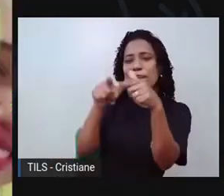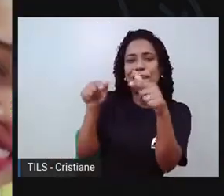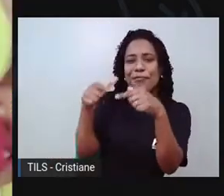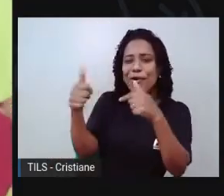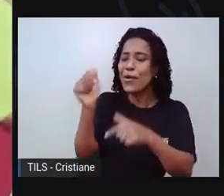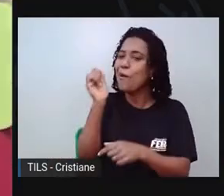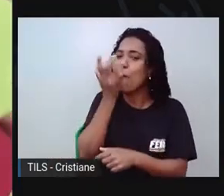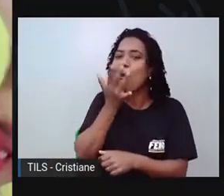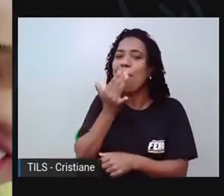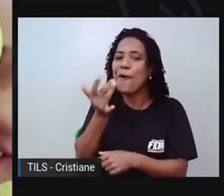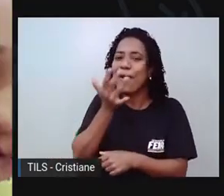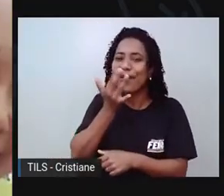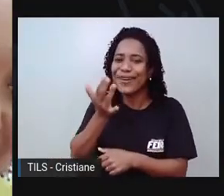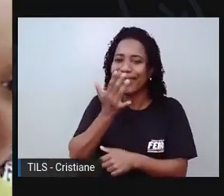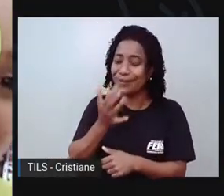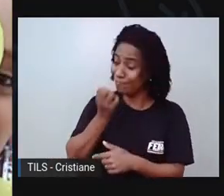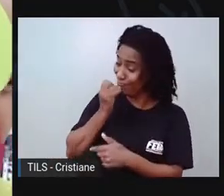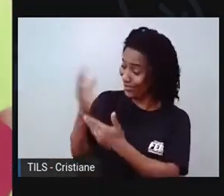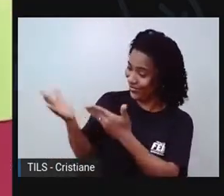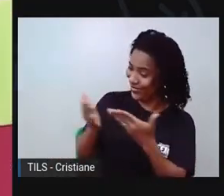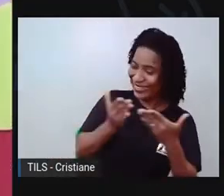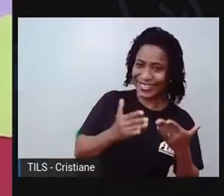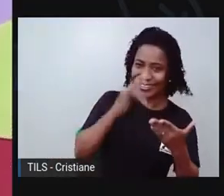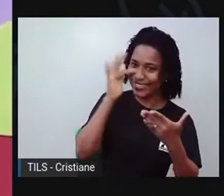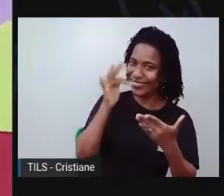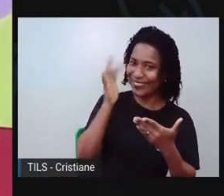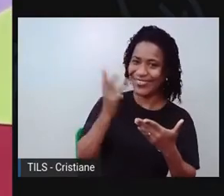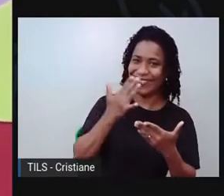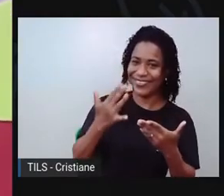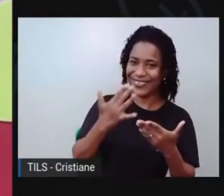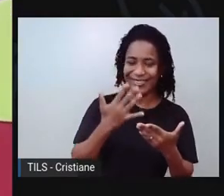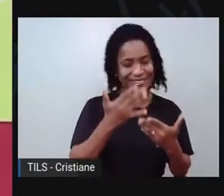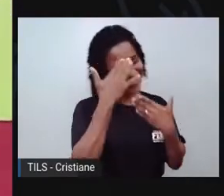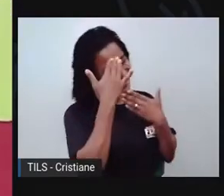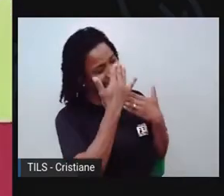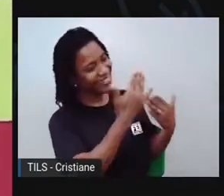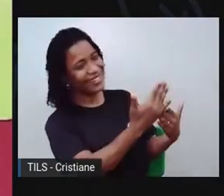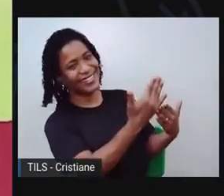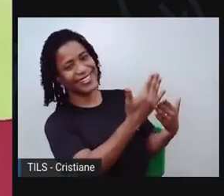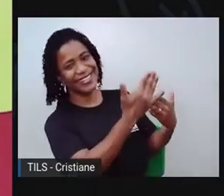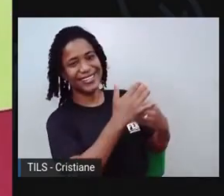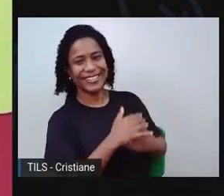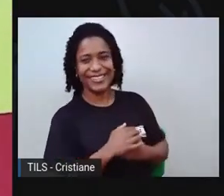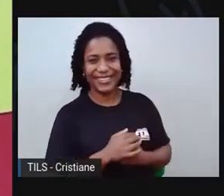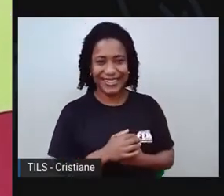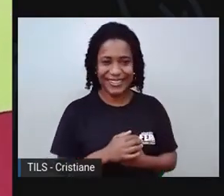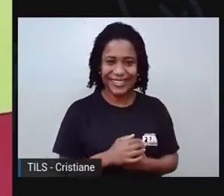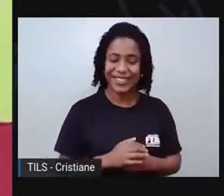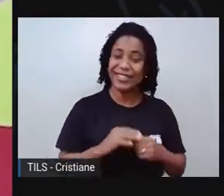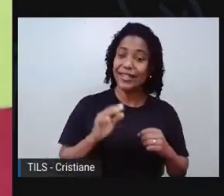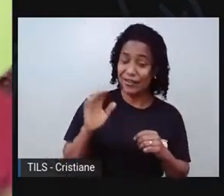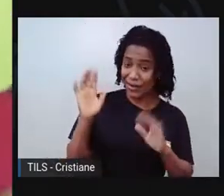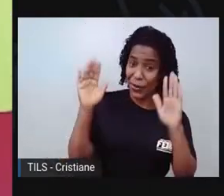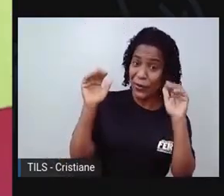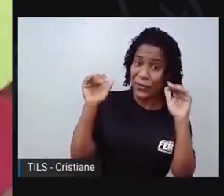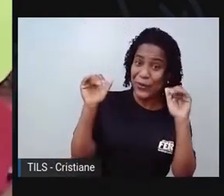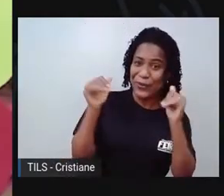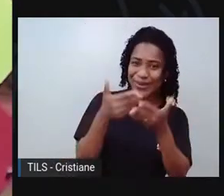Florzinha Colorida! Seja bem-vinda! Obrigada, Pro! Ai, dá oi para o pessoal de casa!